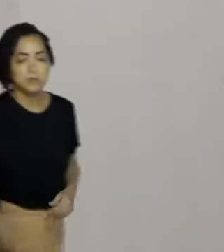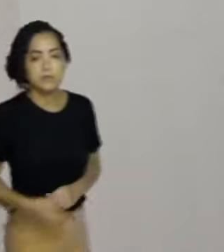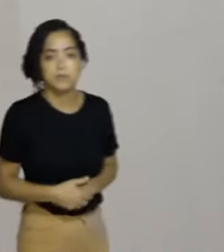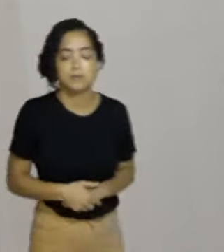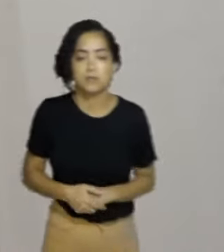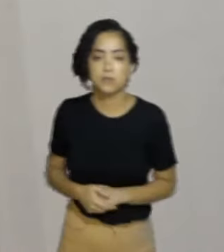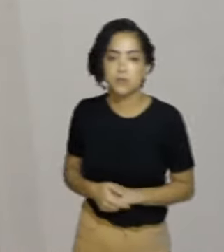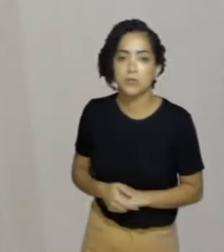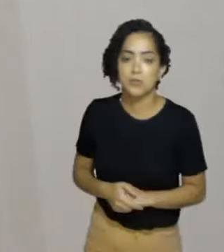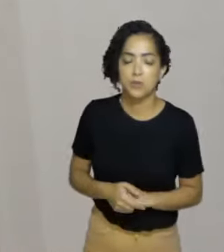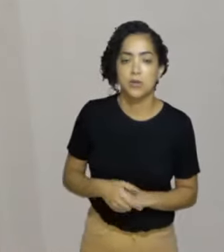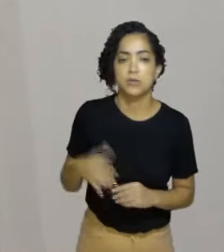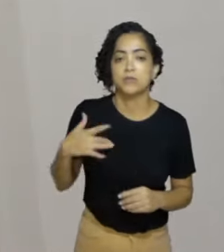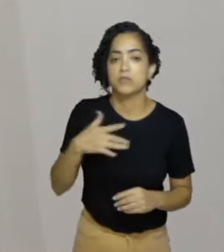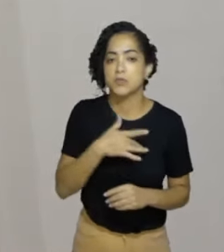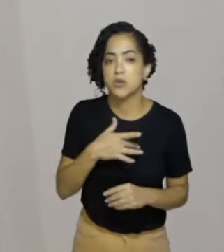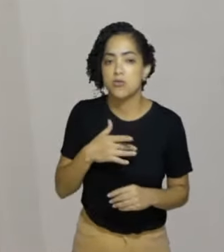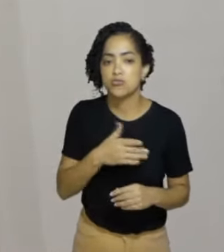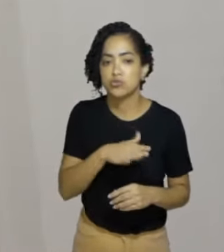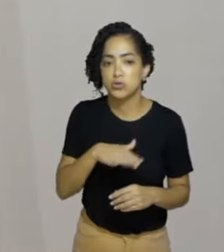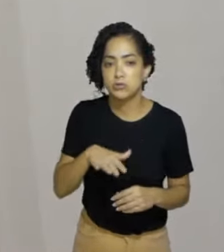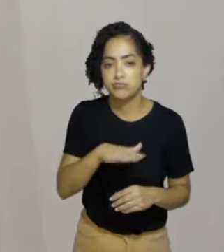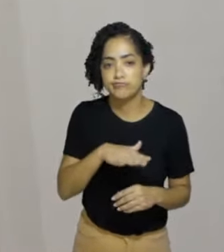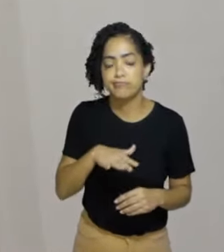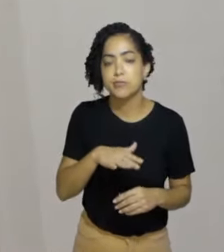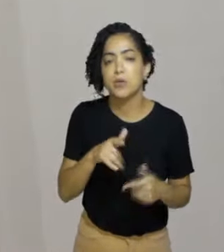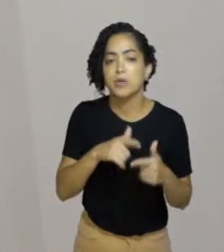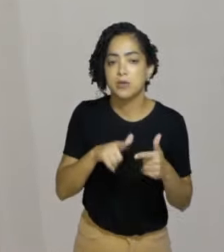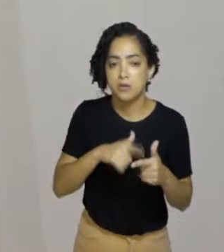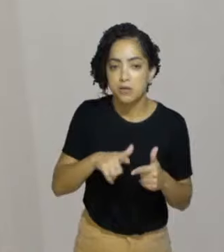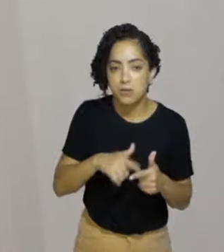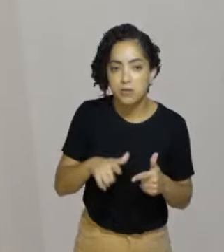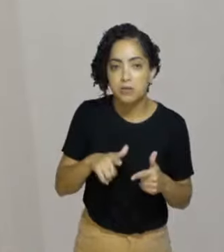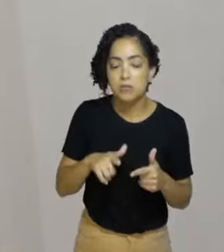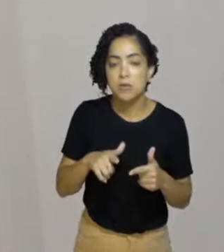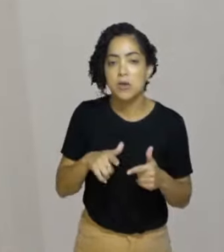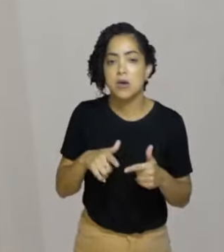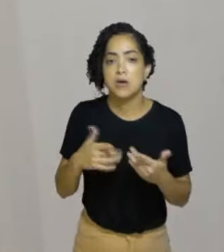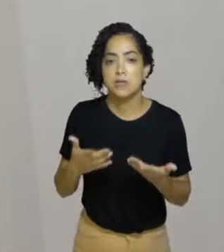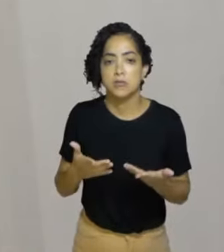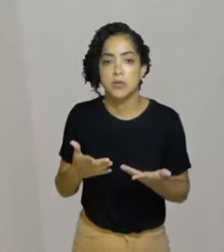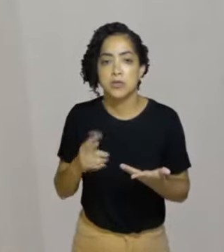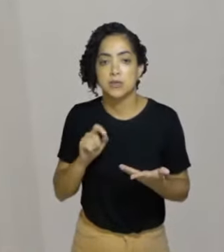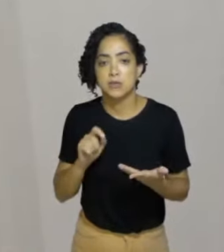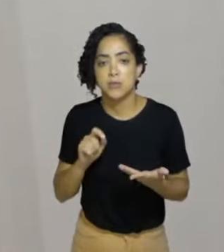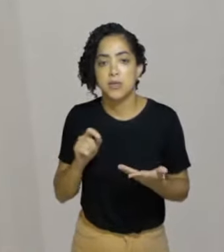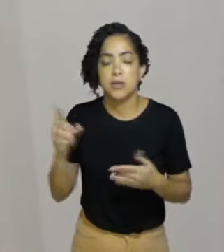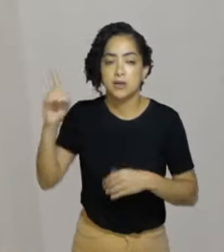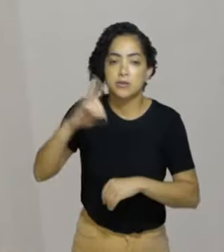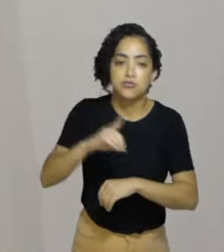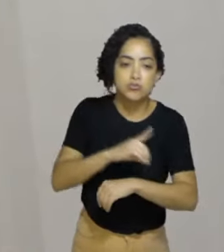por problemas. Vivemos aí uma epidemia, a questão da dengue, quantas mortes que nós